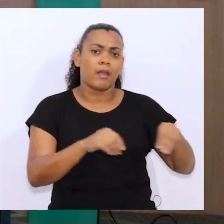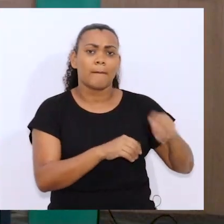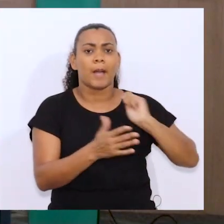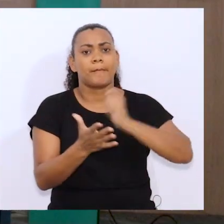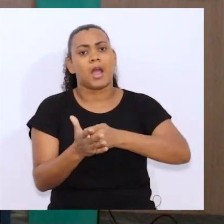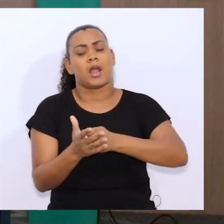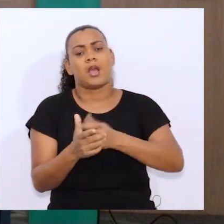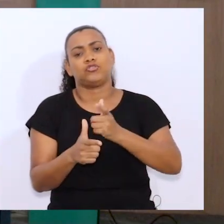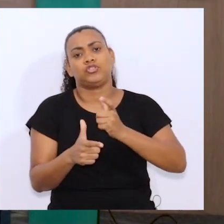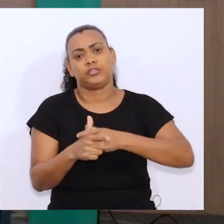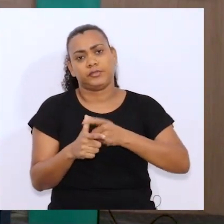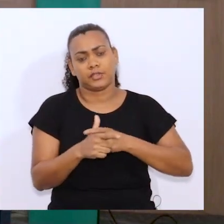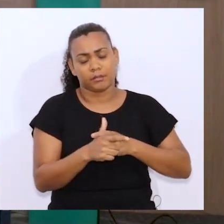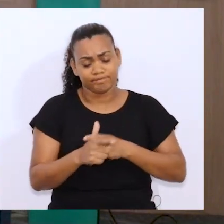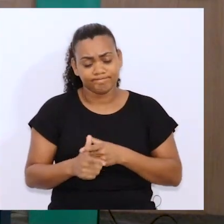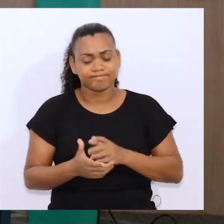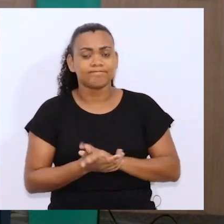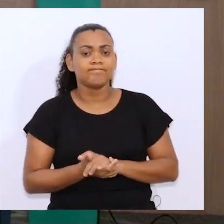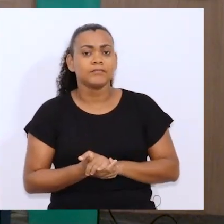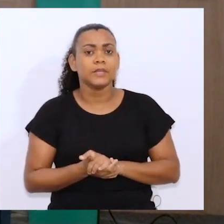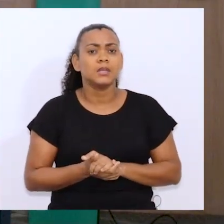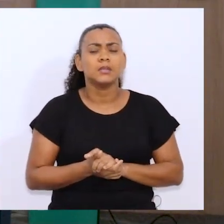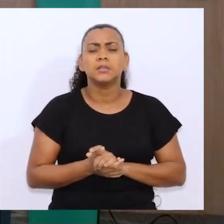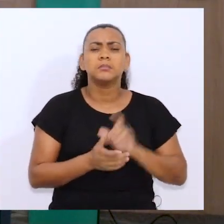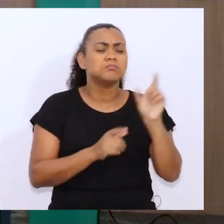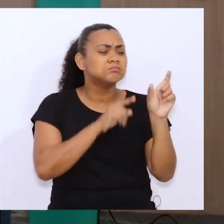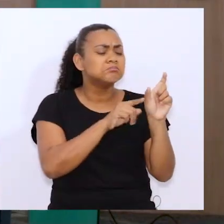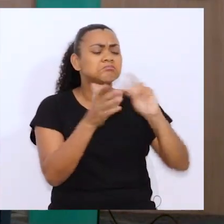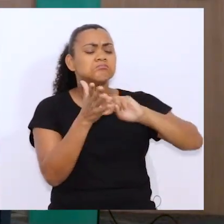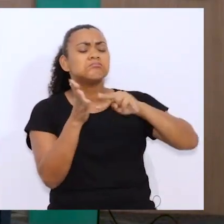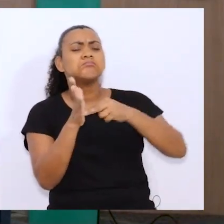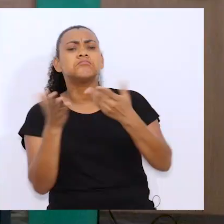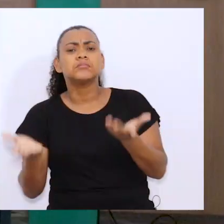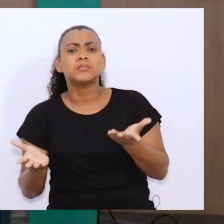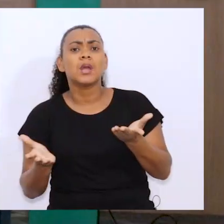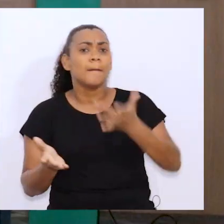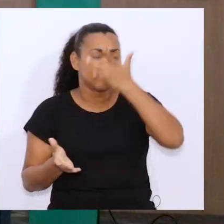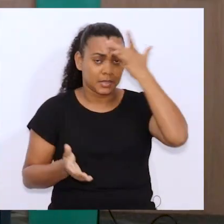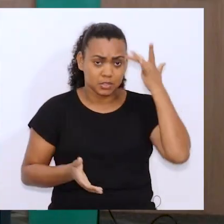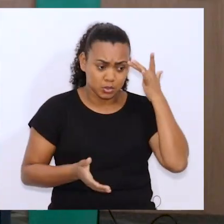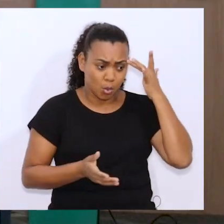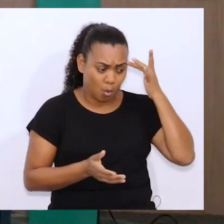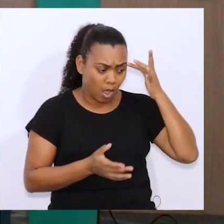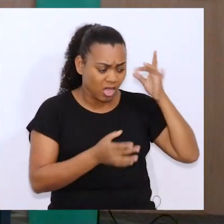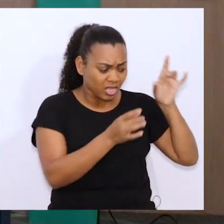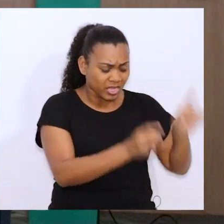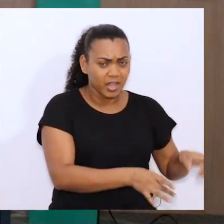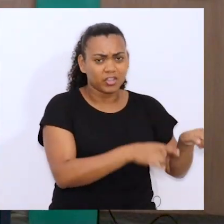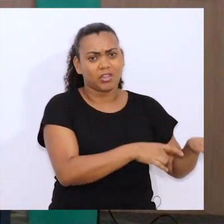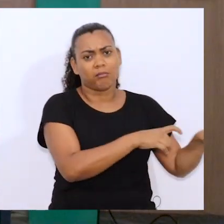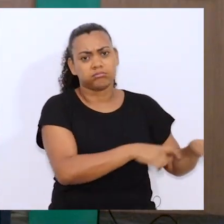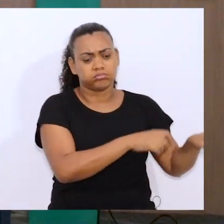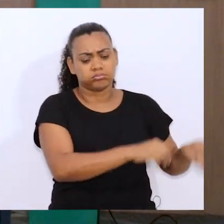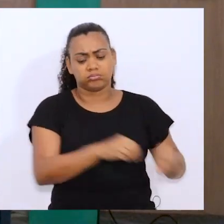por conta das dívidas. Êxodo rural. O que significa êxodo rural? É quando uma pessoa sai de um determinado